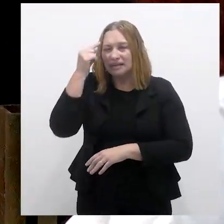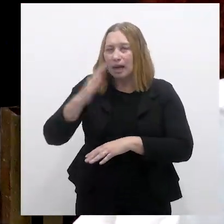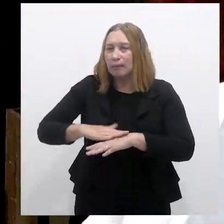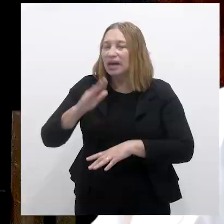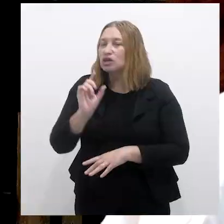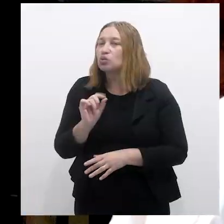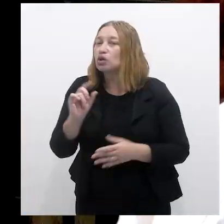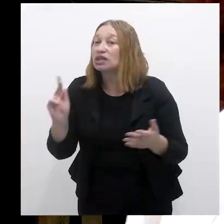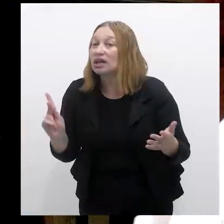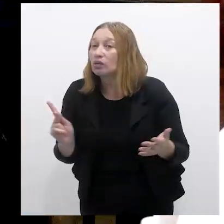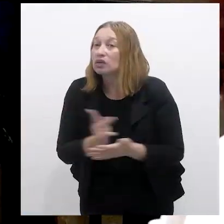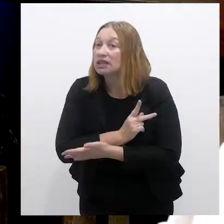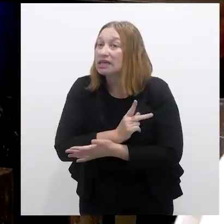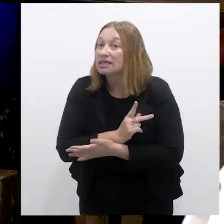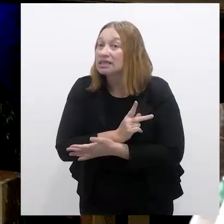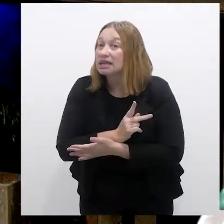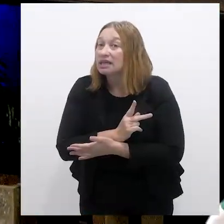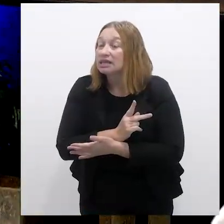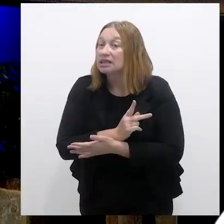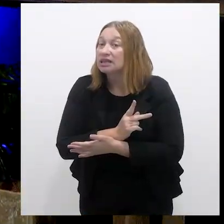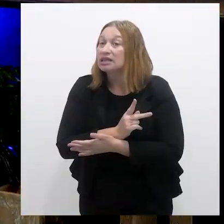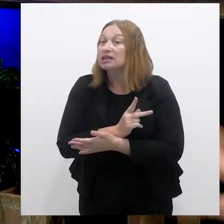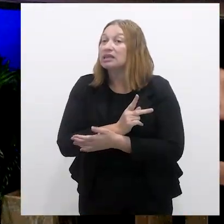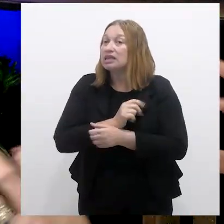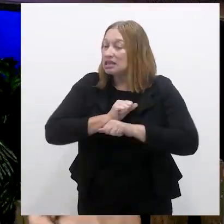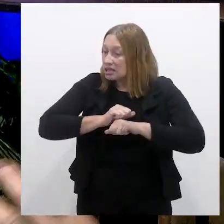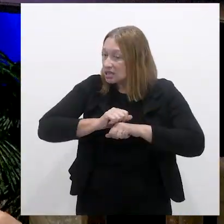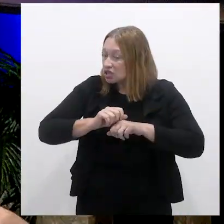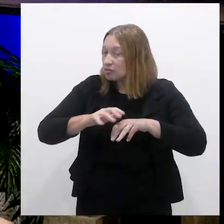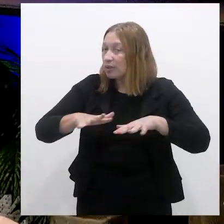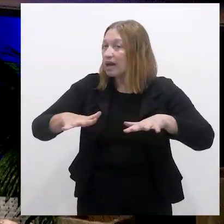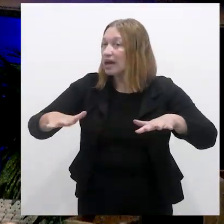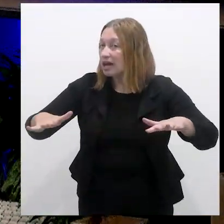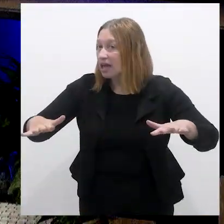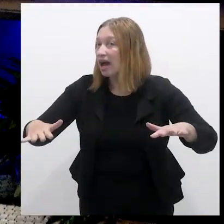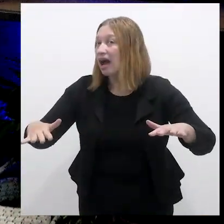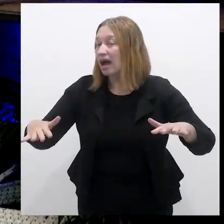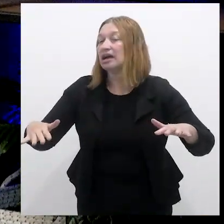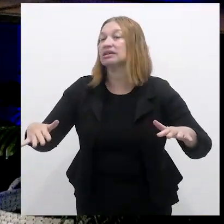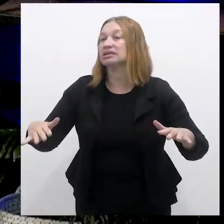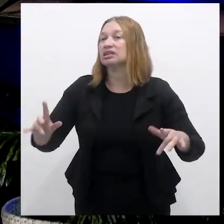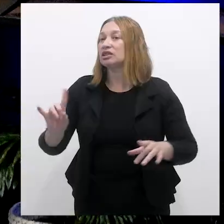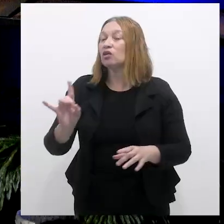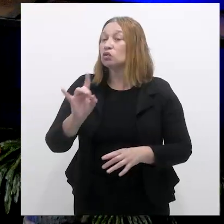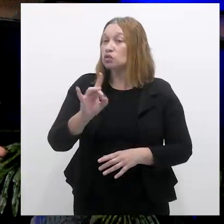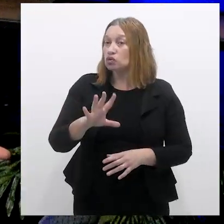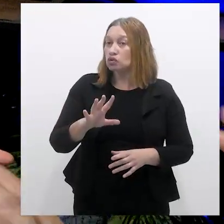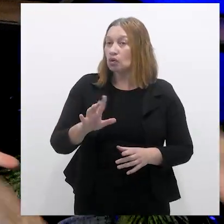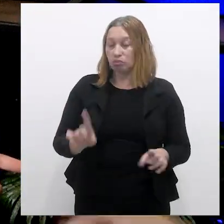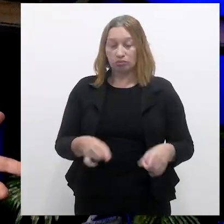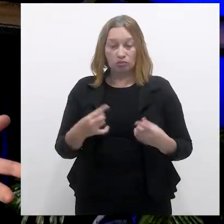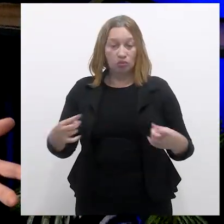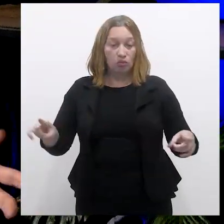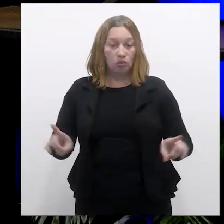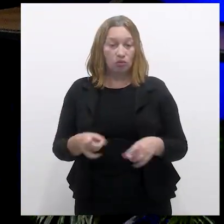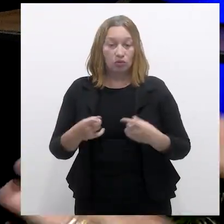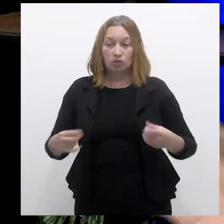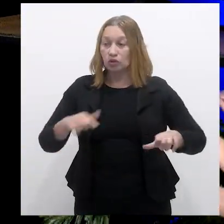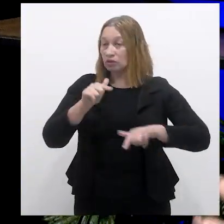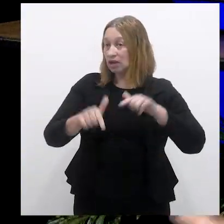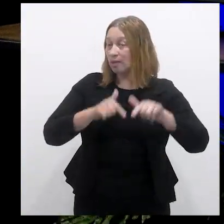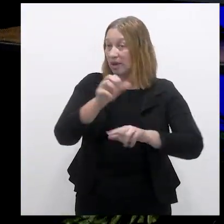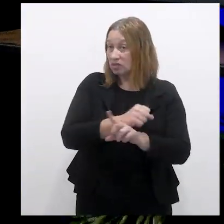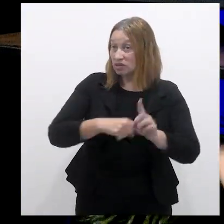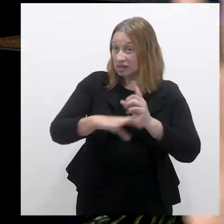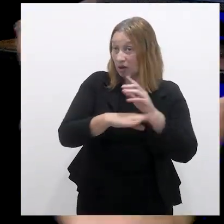um pouco mais o que está acontecendo E popularizar os acessos e também. popularizar os acessos. Não só para o músico, que tem que ter o